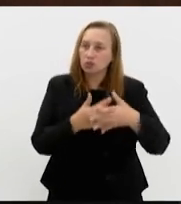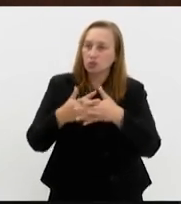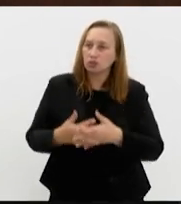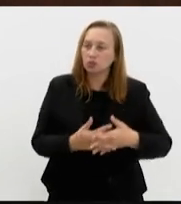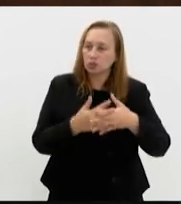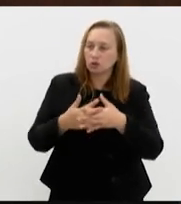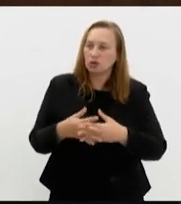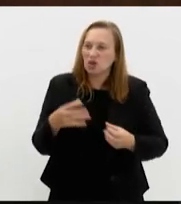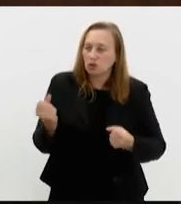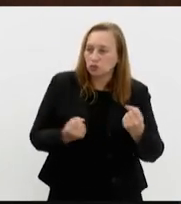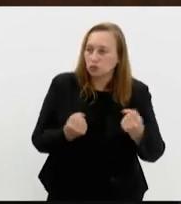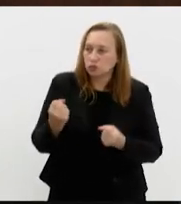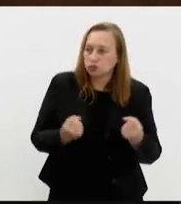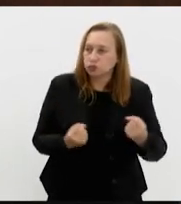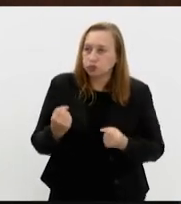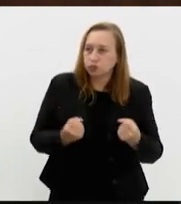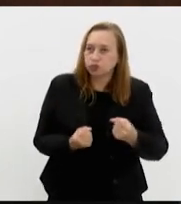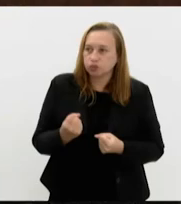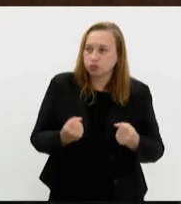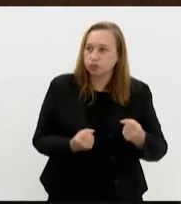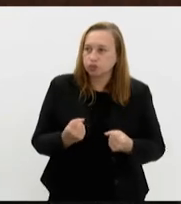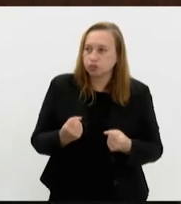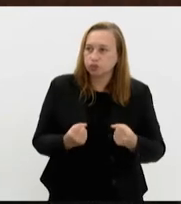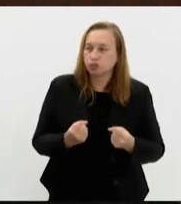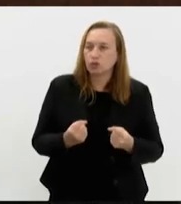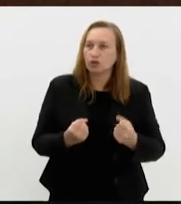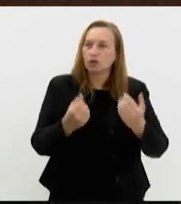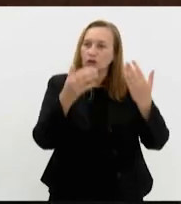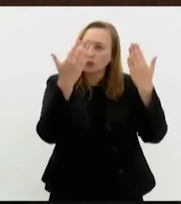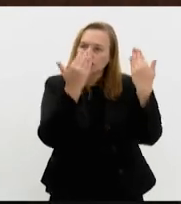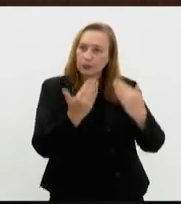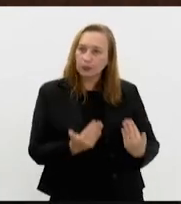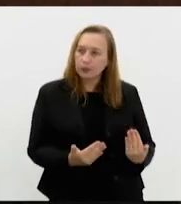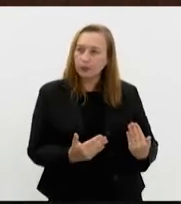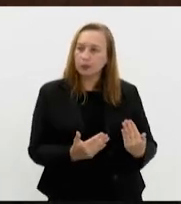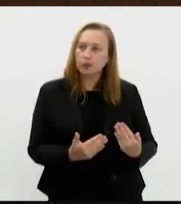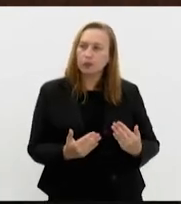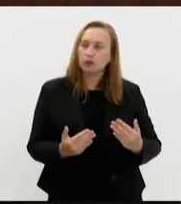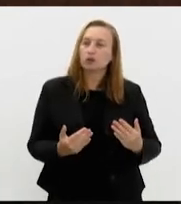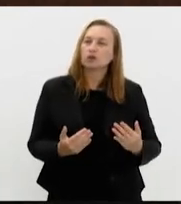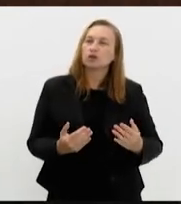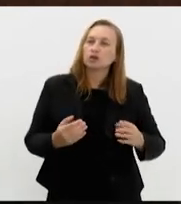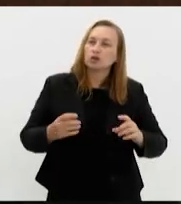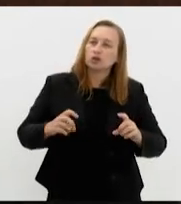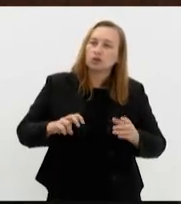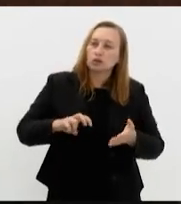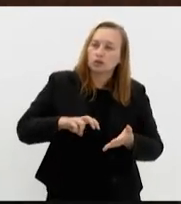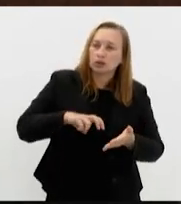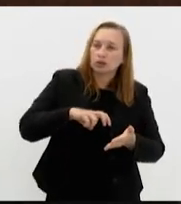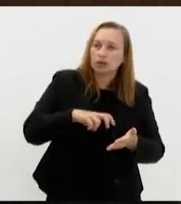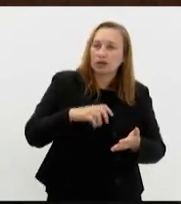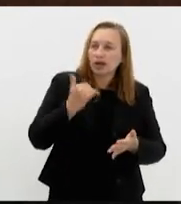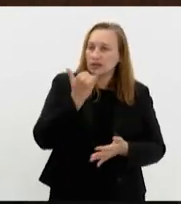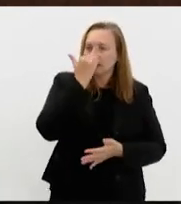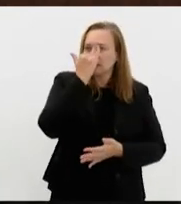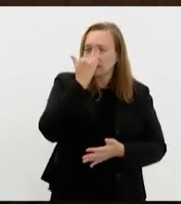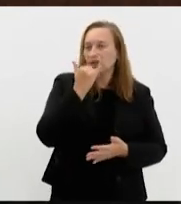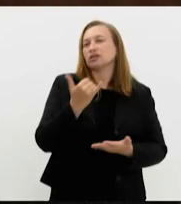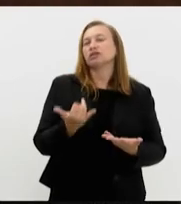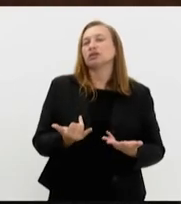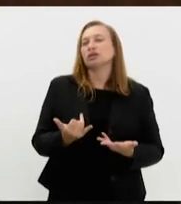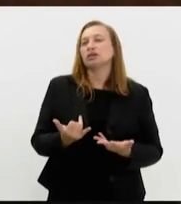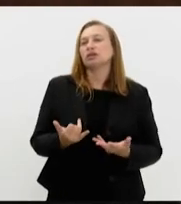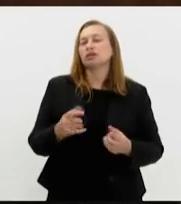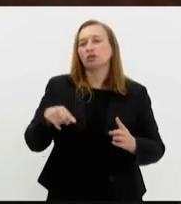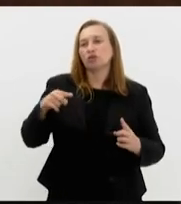dos acidentes acontecem pela ausência desses espaços de acolhimento e repouso. Esse é o objetivo do